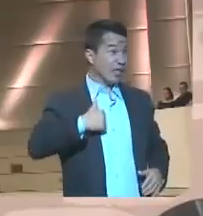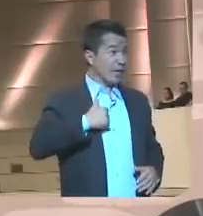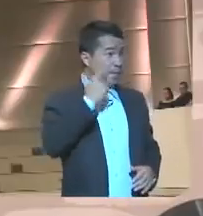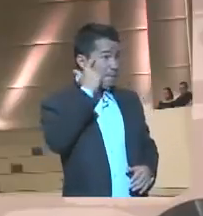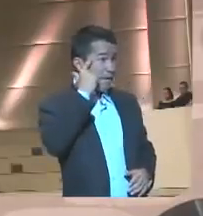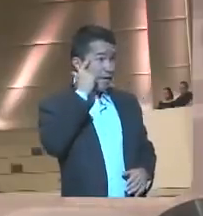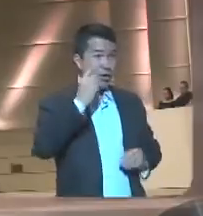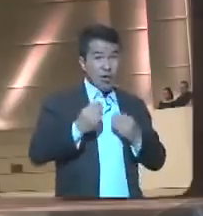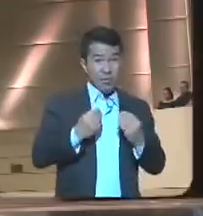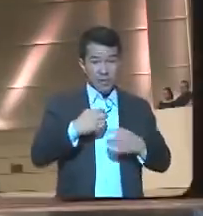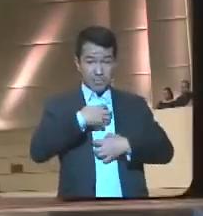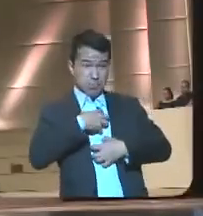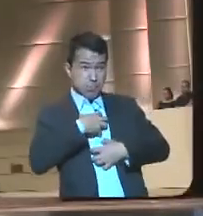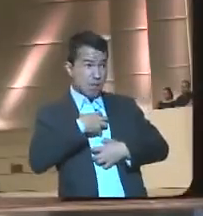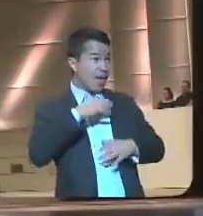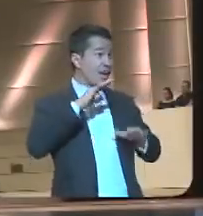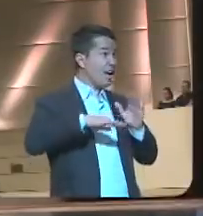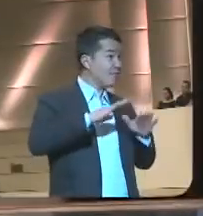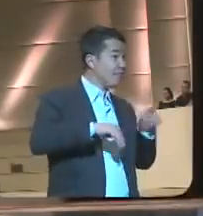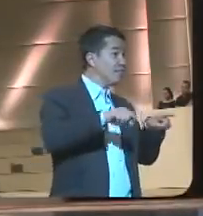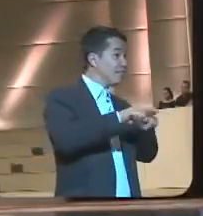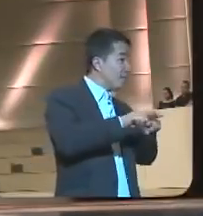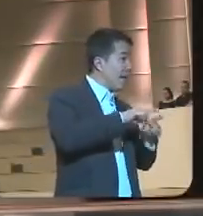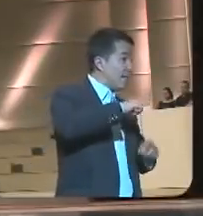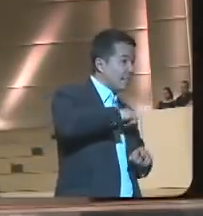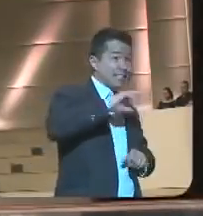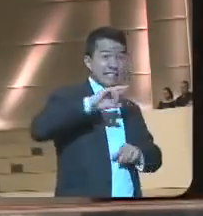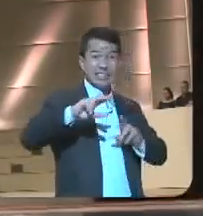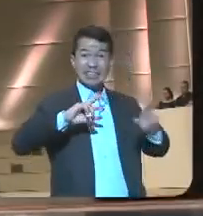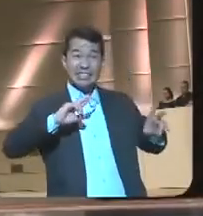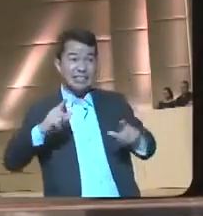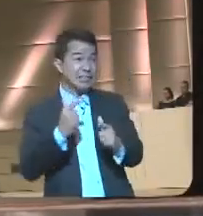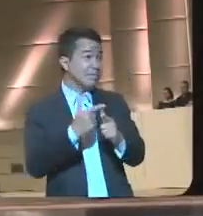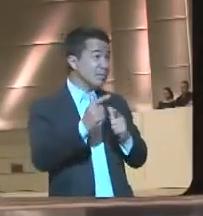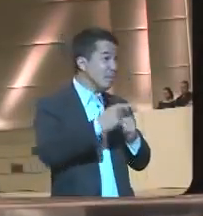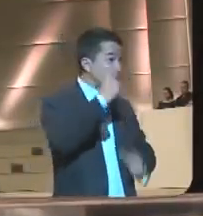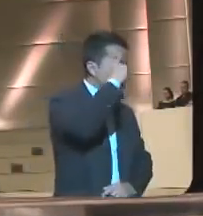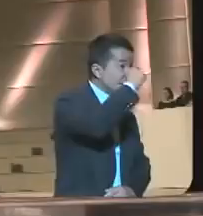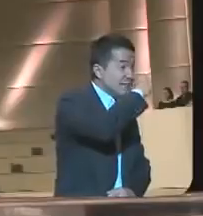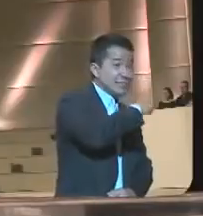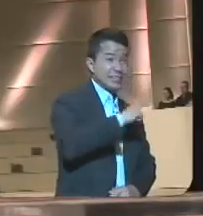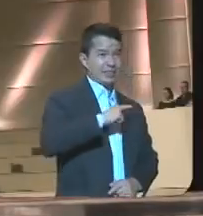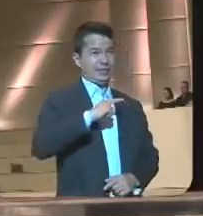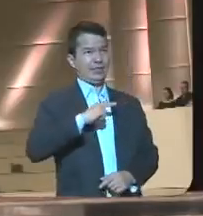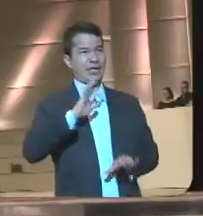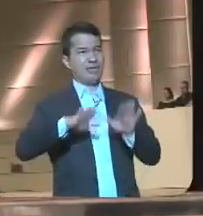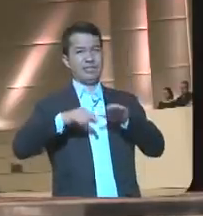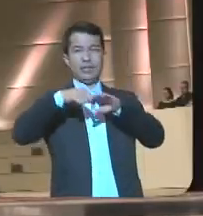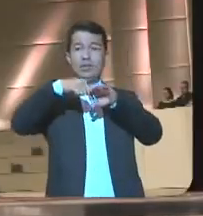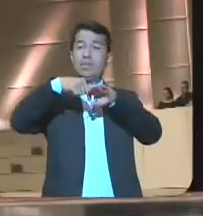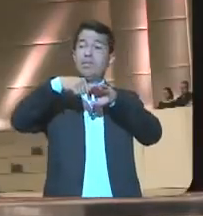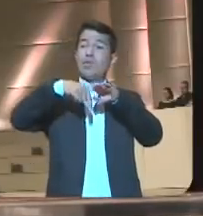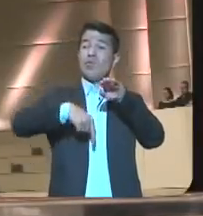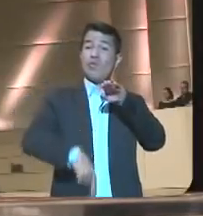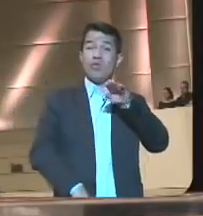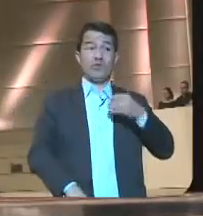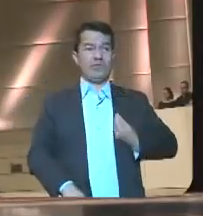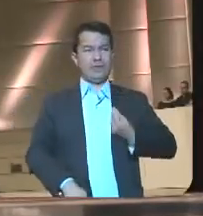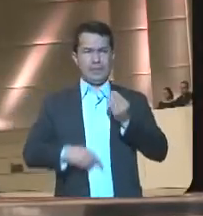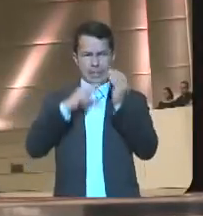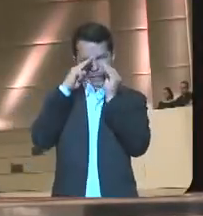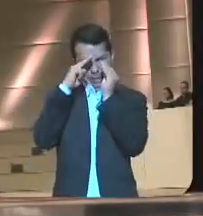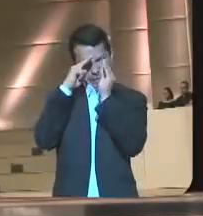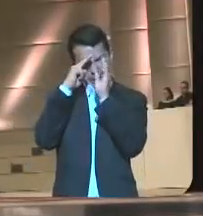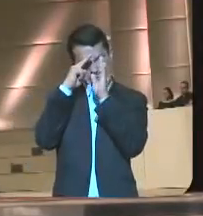aparentes mas tantas vezes é o único que desce as profundezas mais íntimas do meu